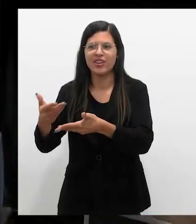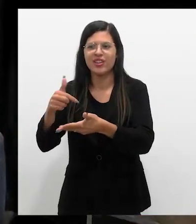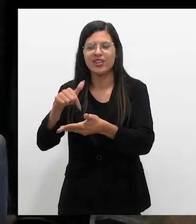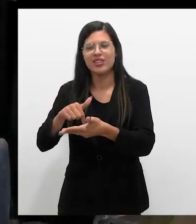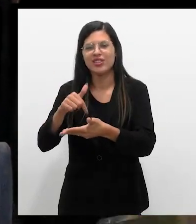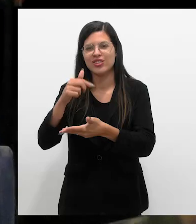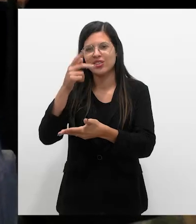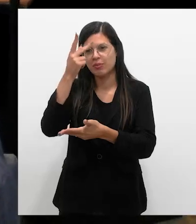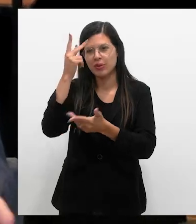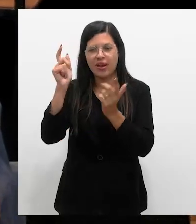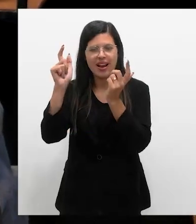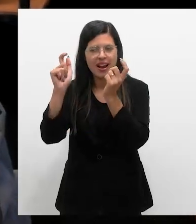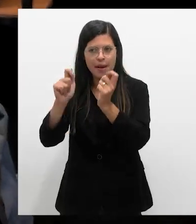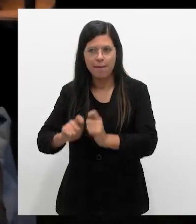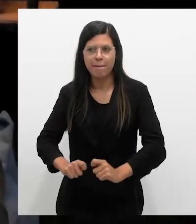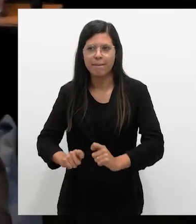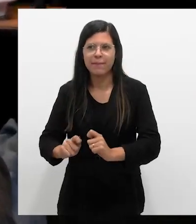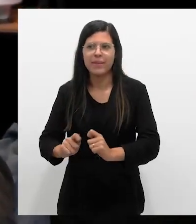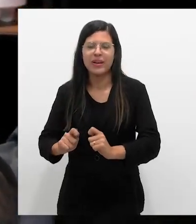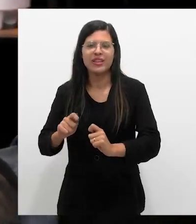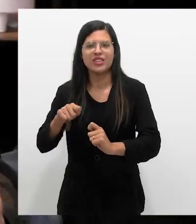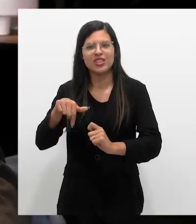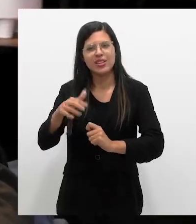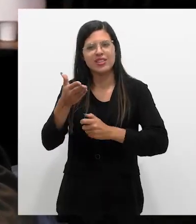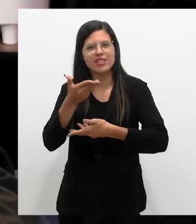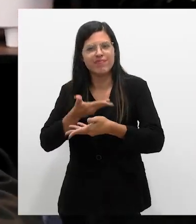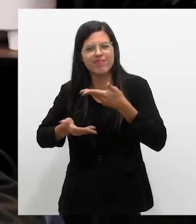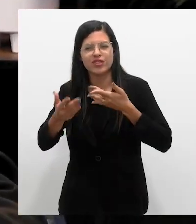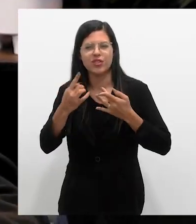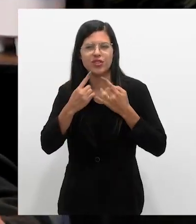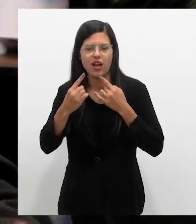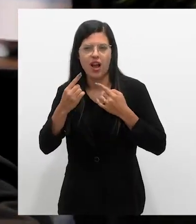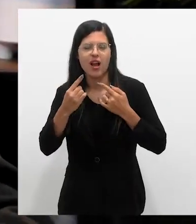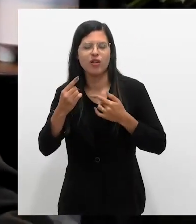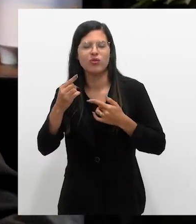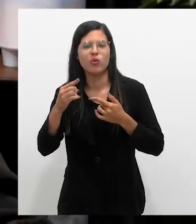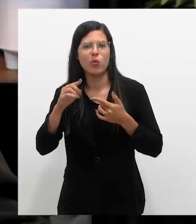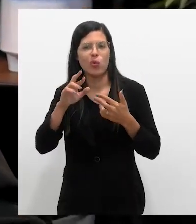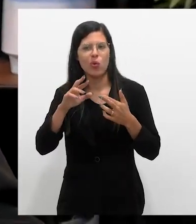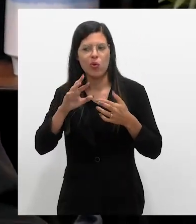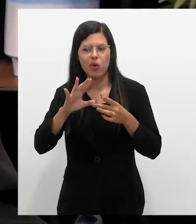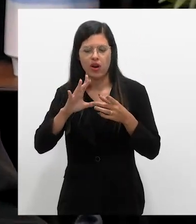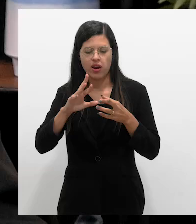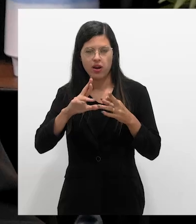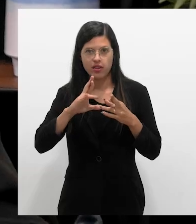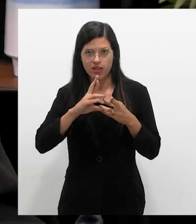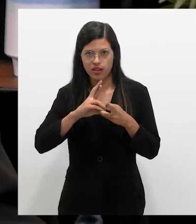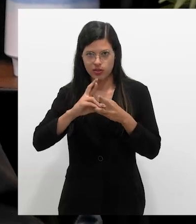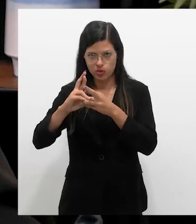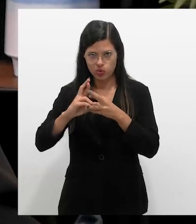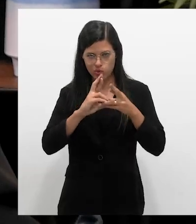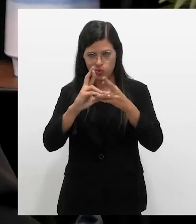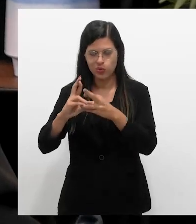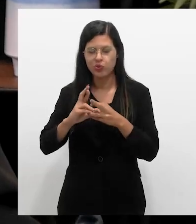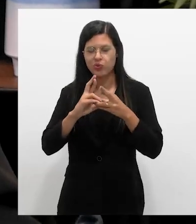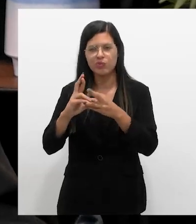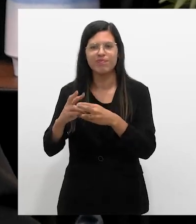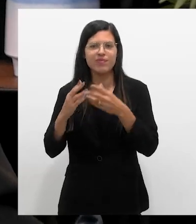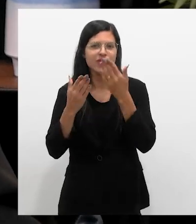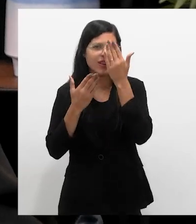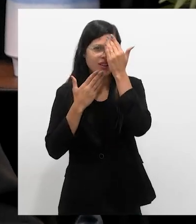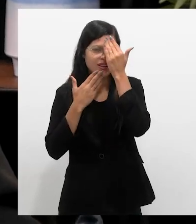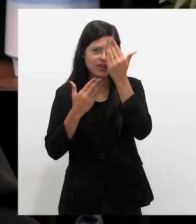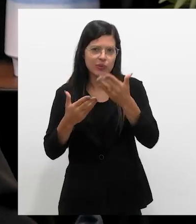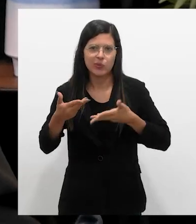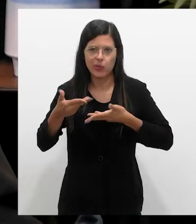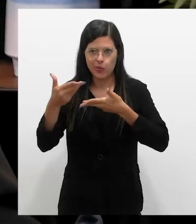Luzia Lacerda, uma pessoa tão competente e tão engajada no diálogo interreligioso e ecumênico. Então, muito obrigado pelo convite e agradeço